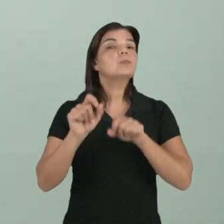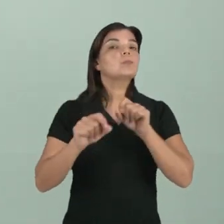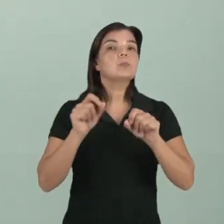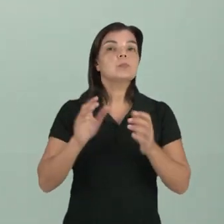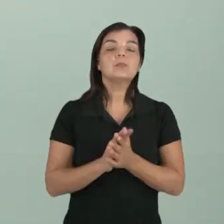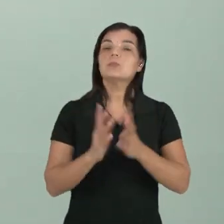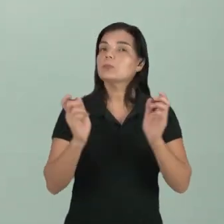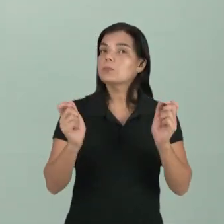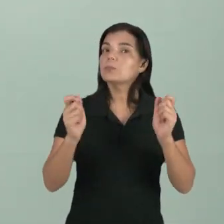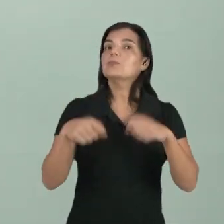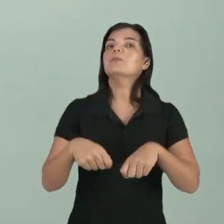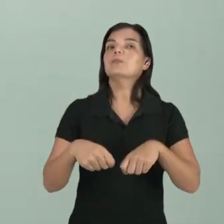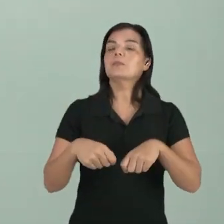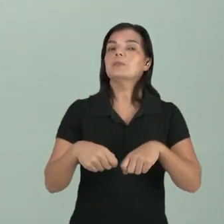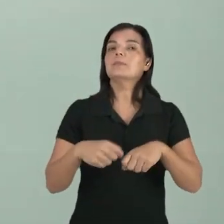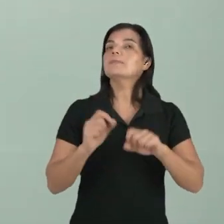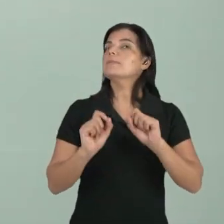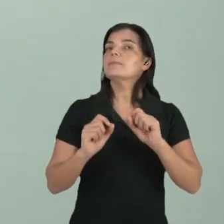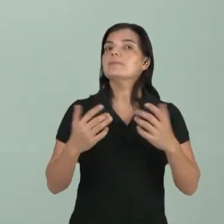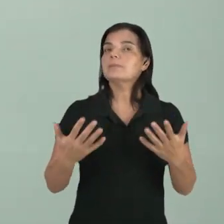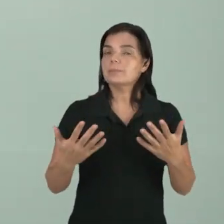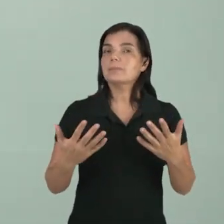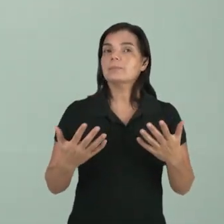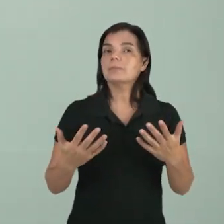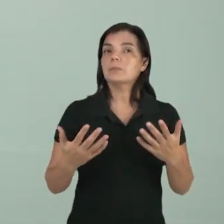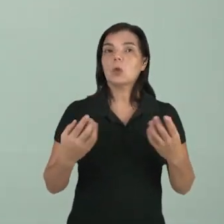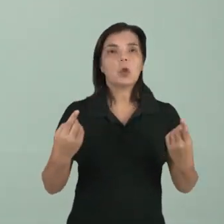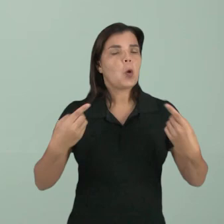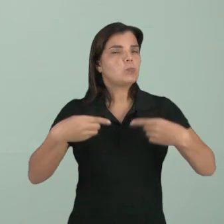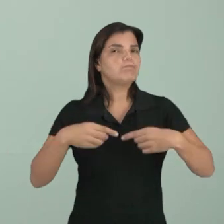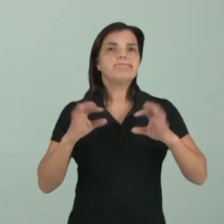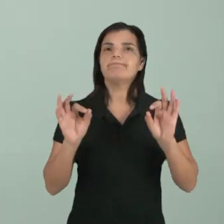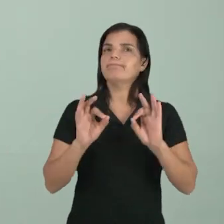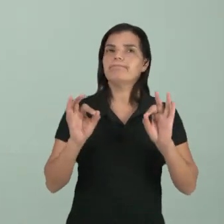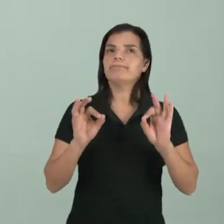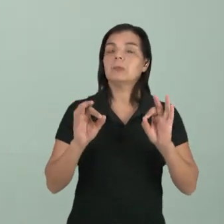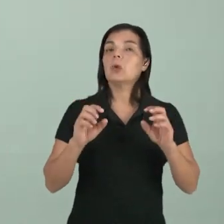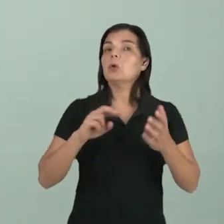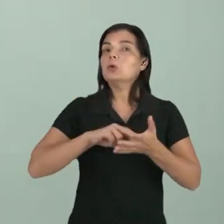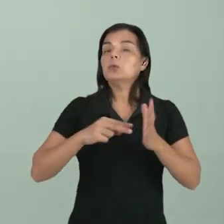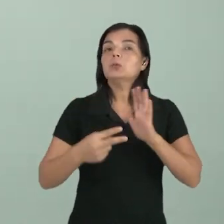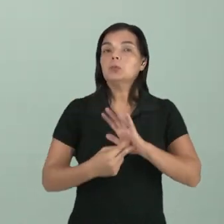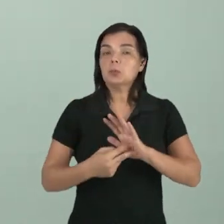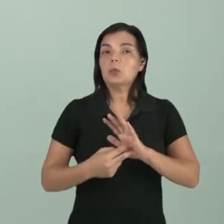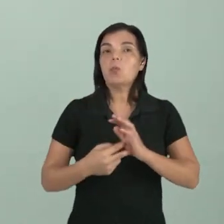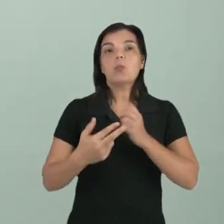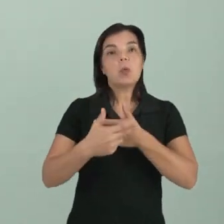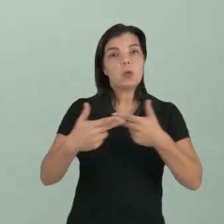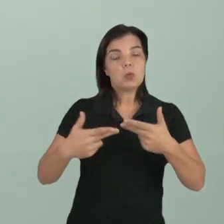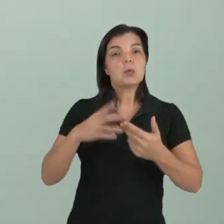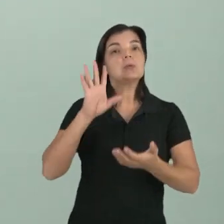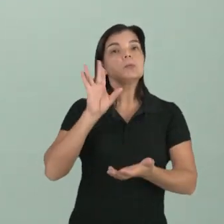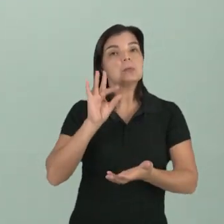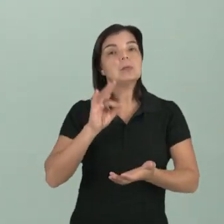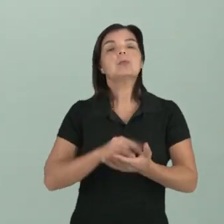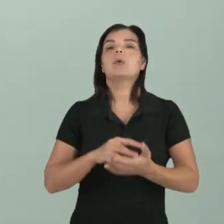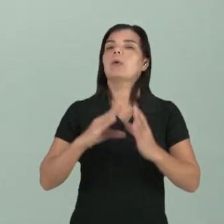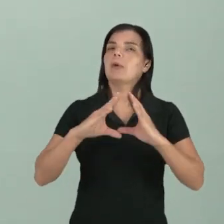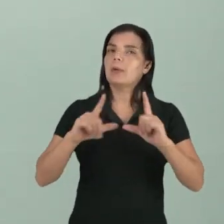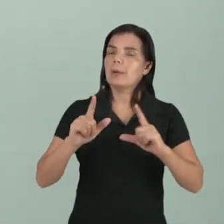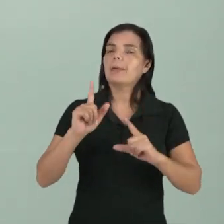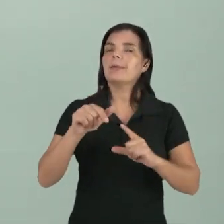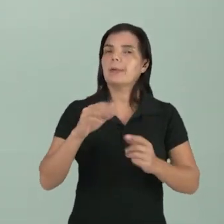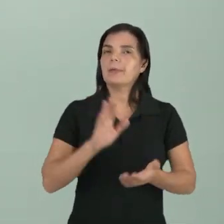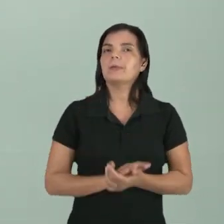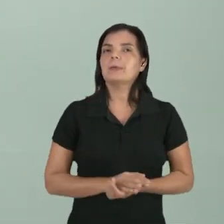a possibilidade da não contradição, ou seja, para uma coisa ser verdadeira, é claro que ela